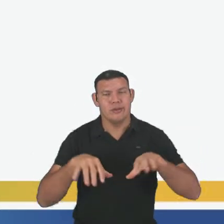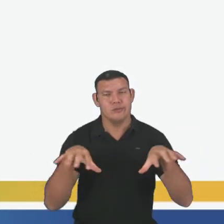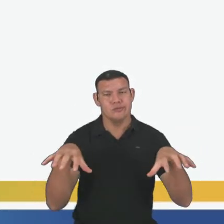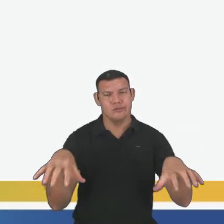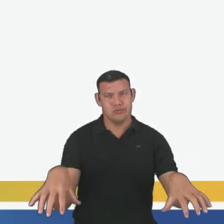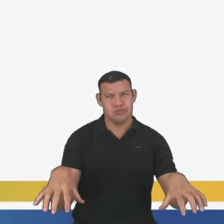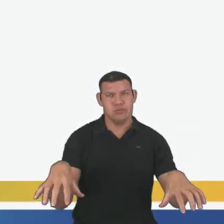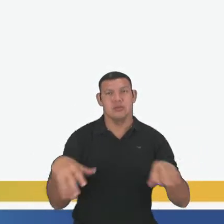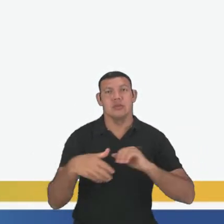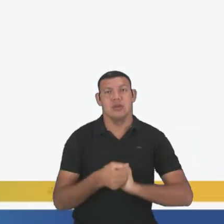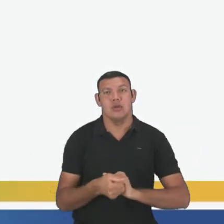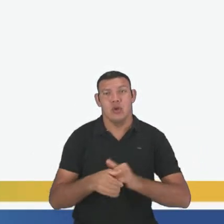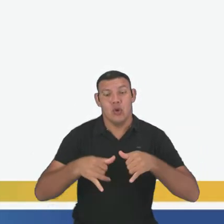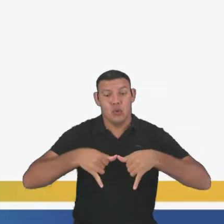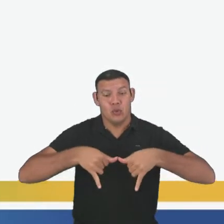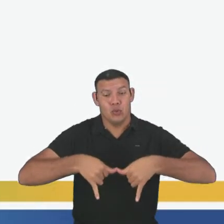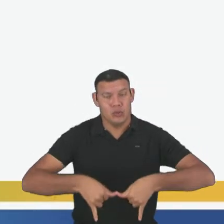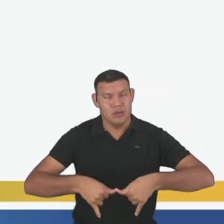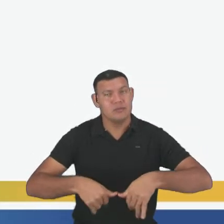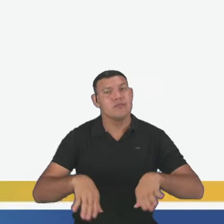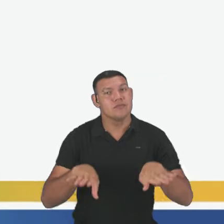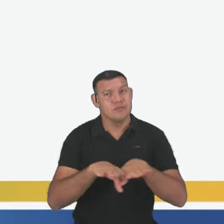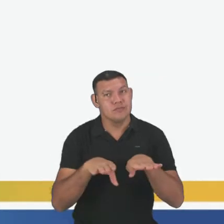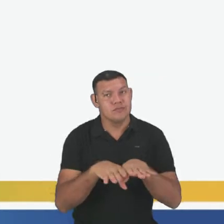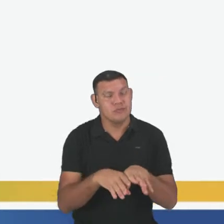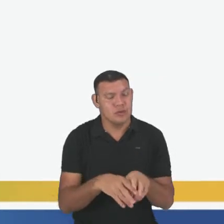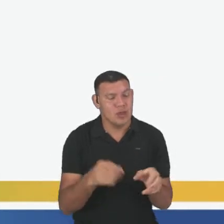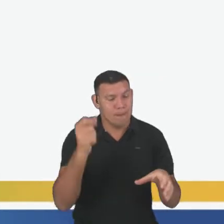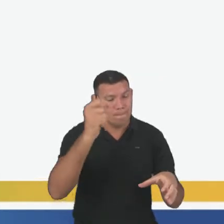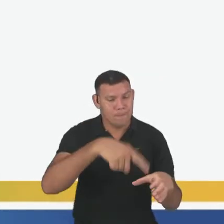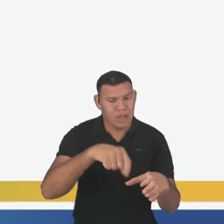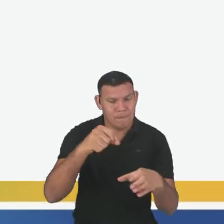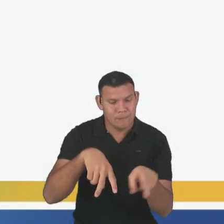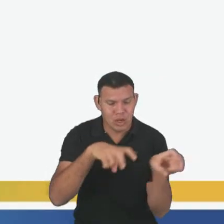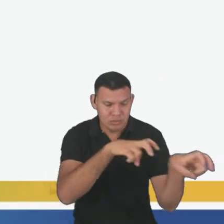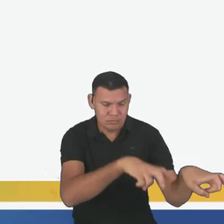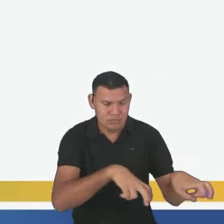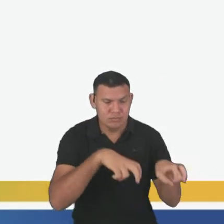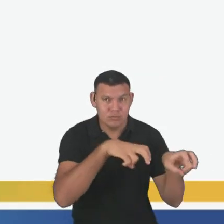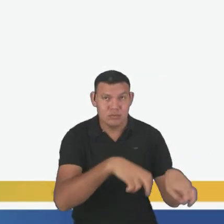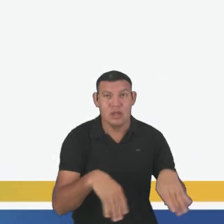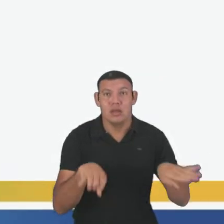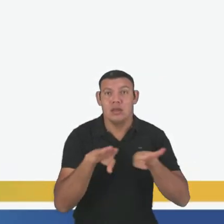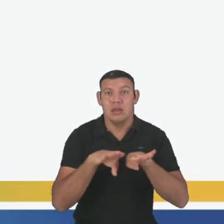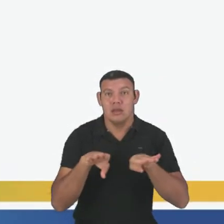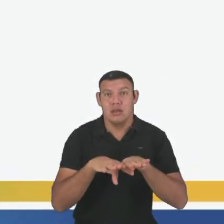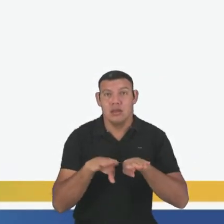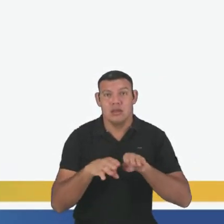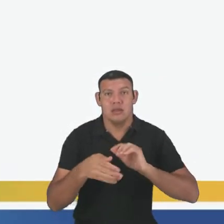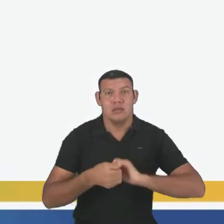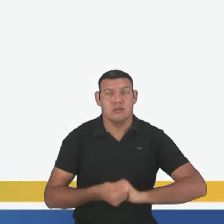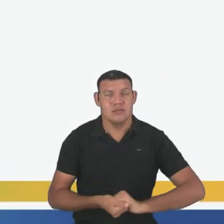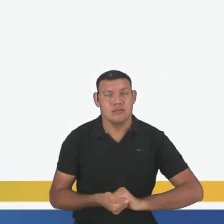sedentário, fixo num canto, podendo então cultivar a agricultura e também